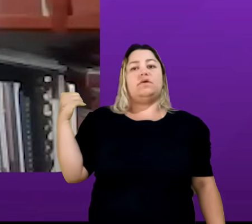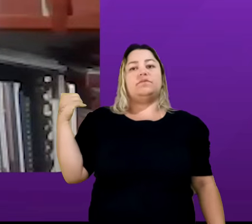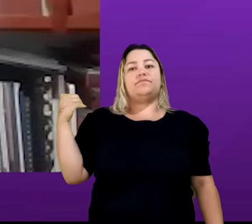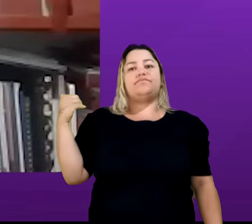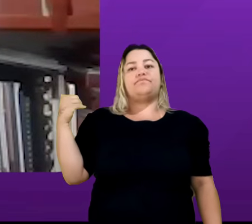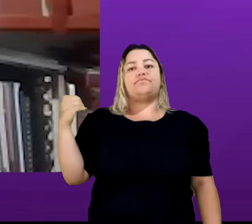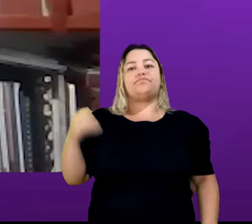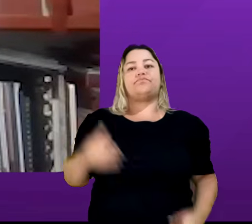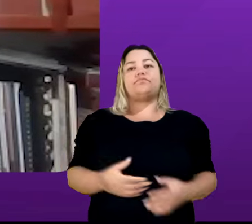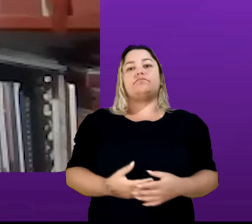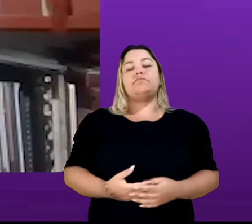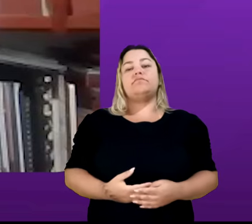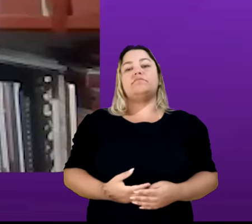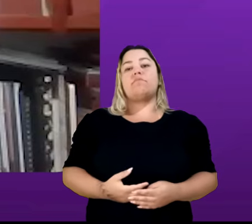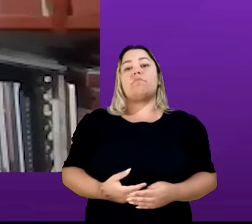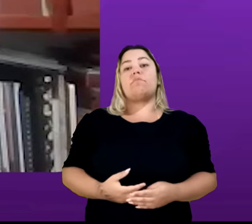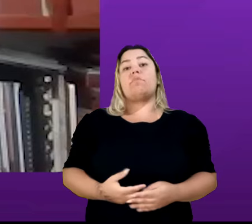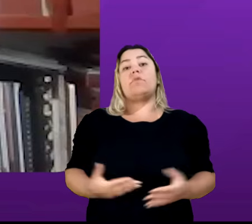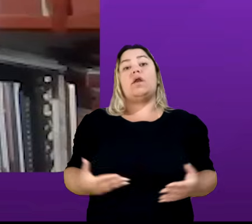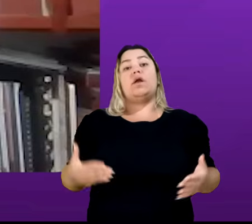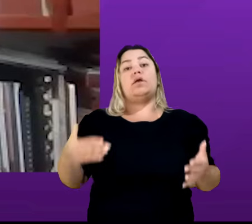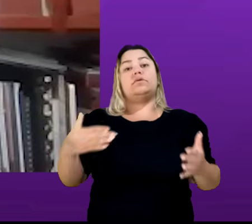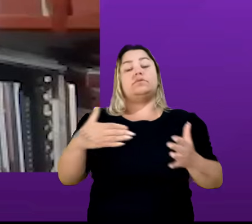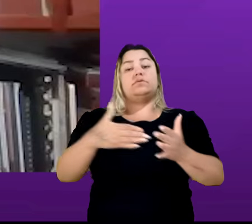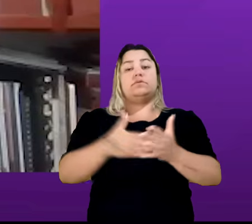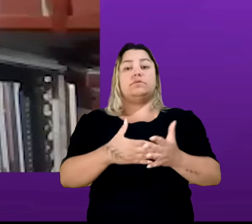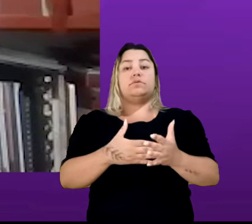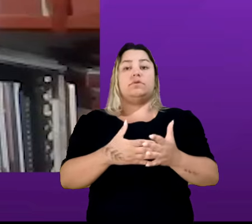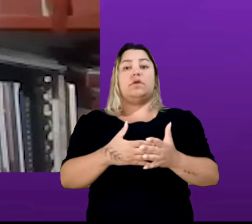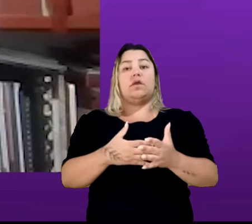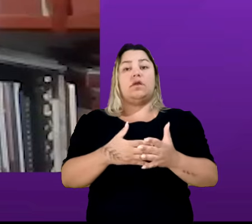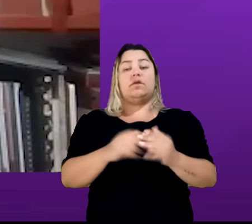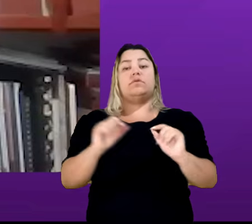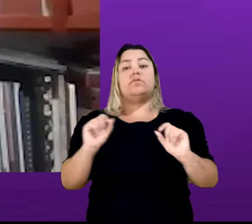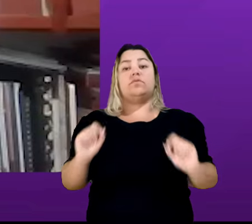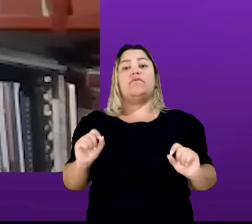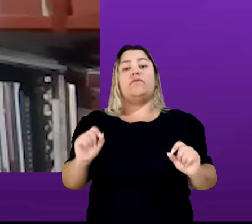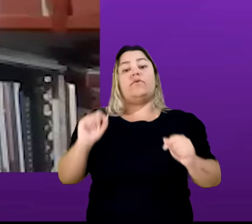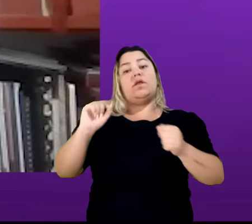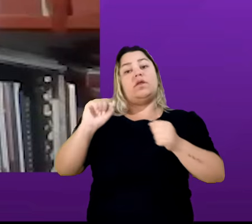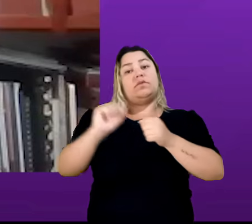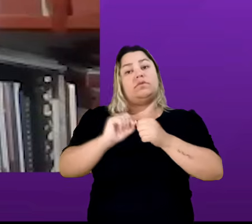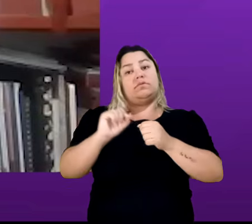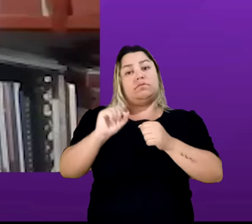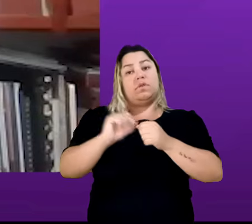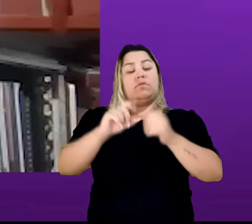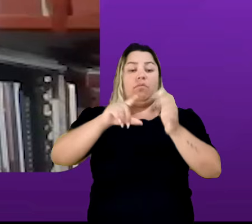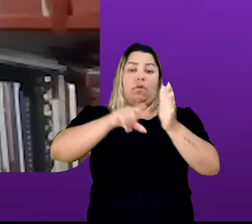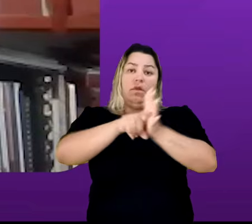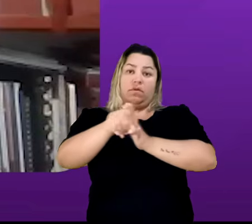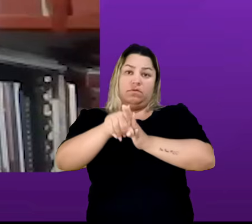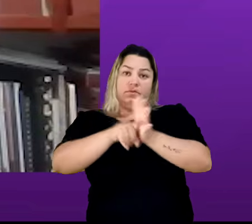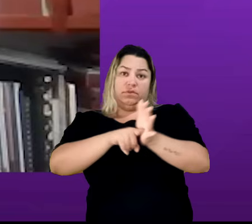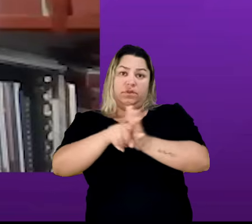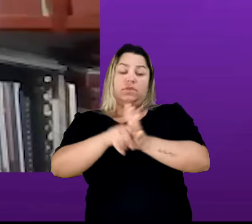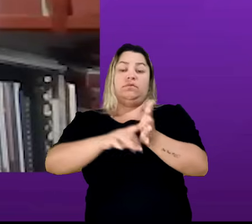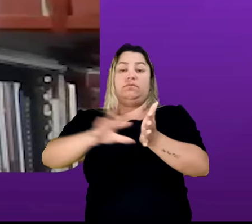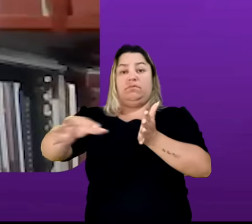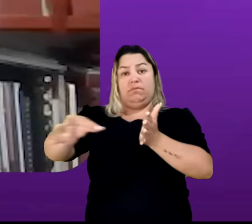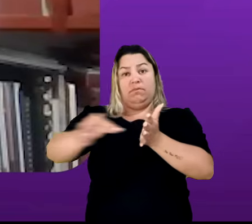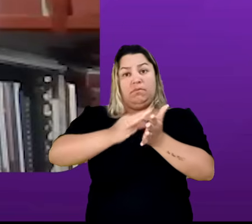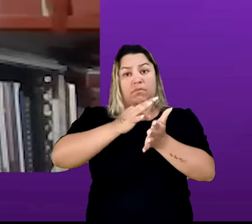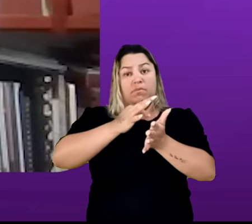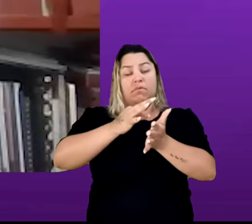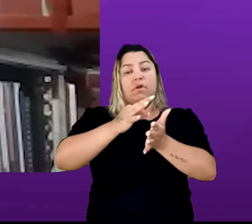Então, até na hora de você fazer essa análise de quem se inscreve, como se inscreve, você